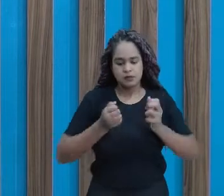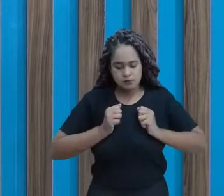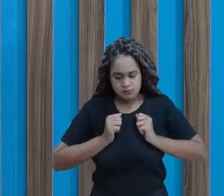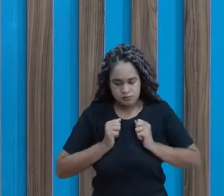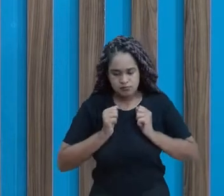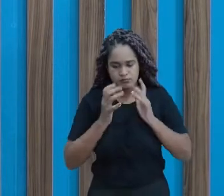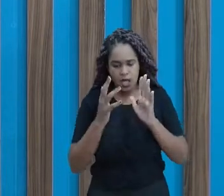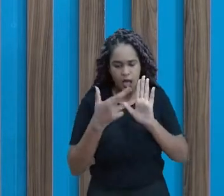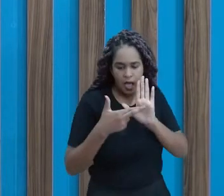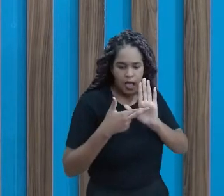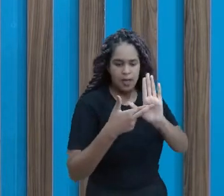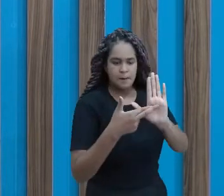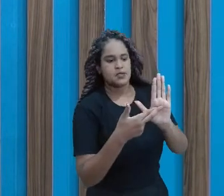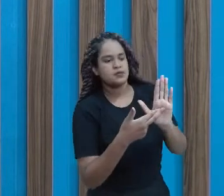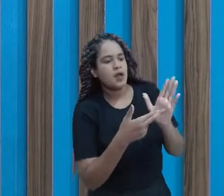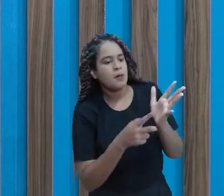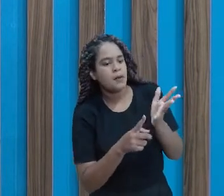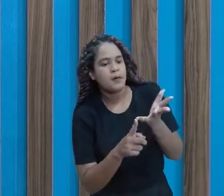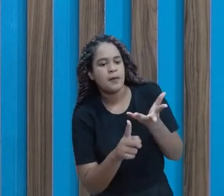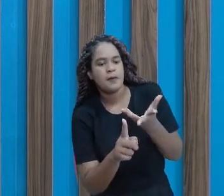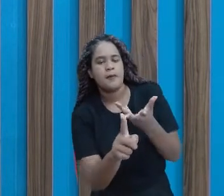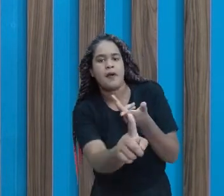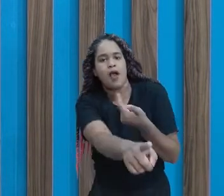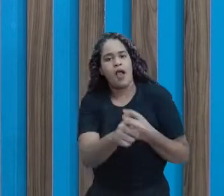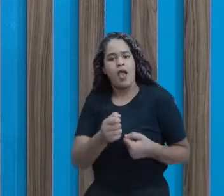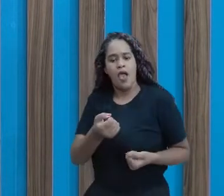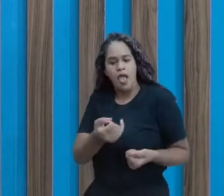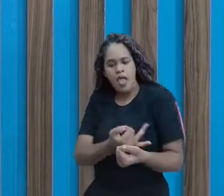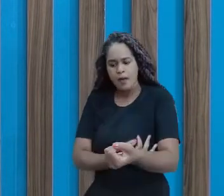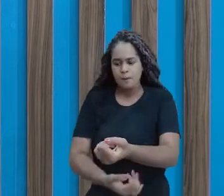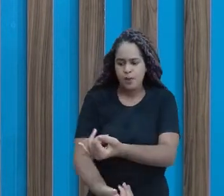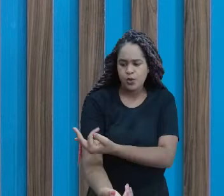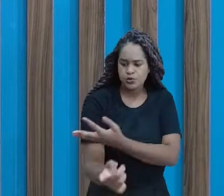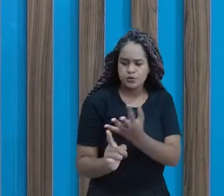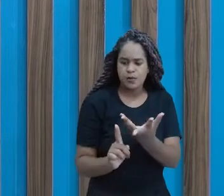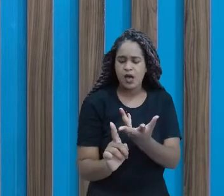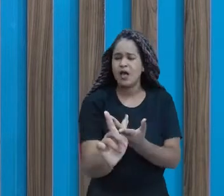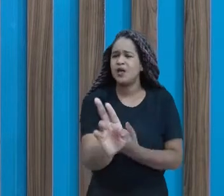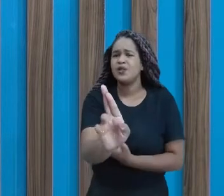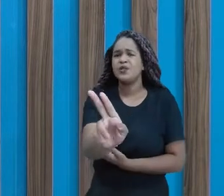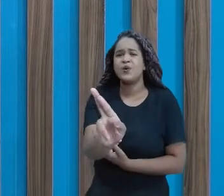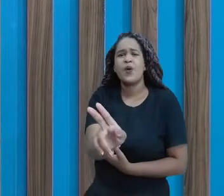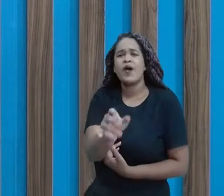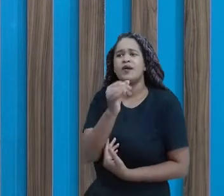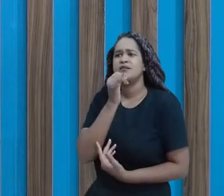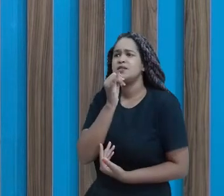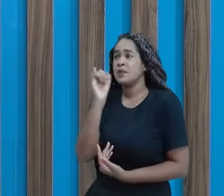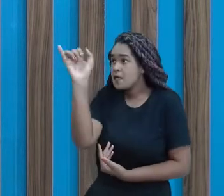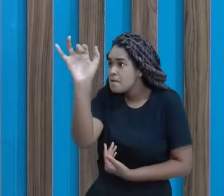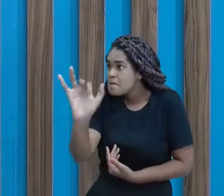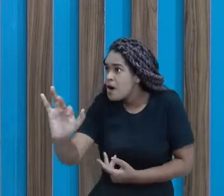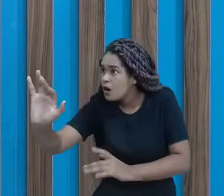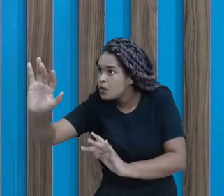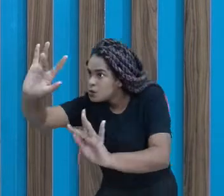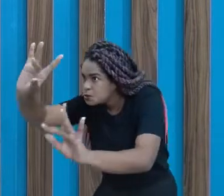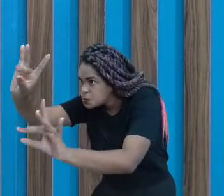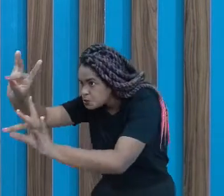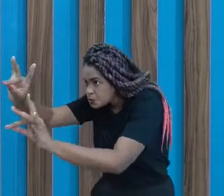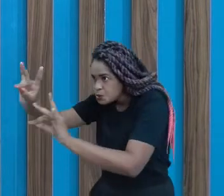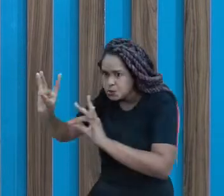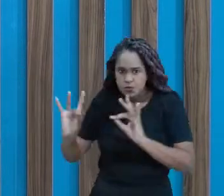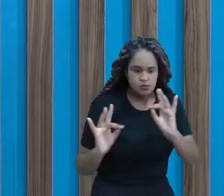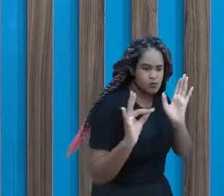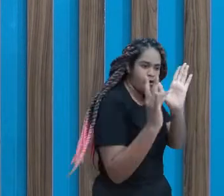quero representar outras coisas sem aquele compromisso de trazer a coisa como uma representação fidedigna à realidade. É dentro